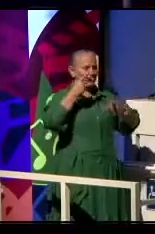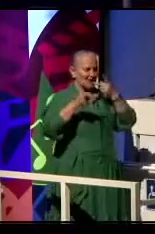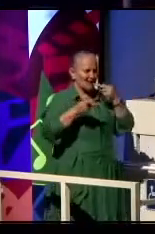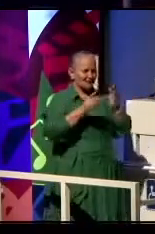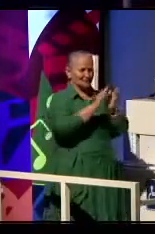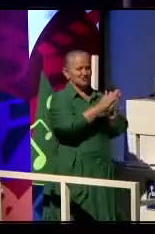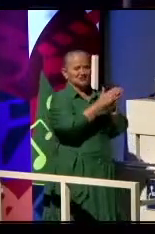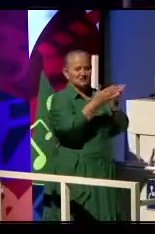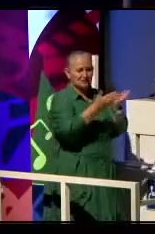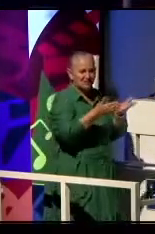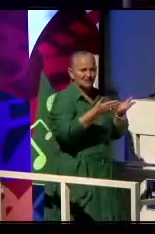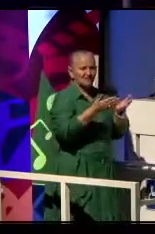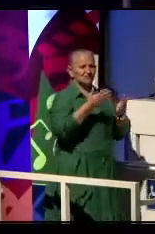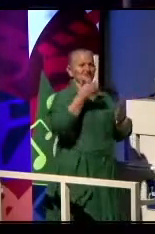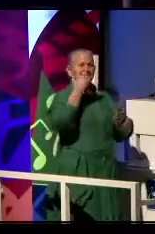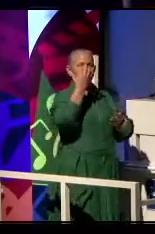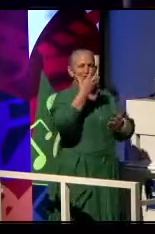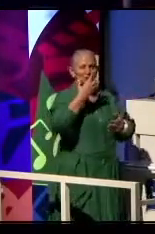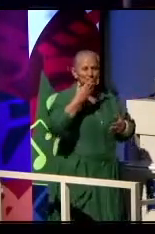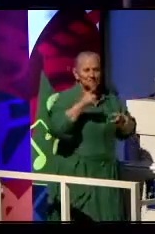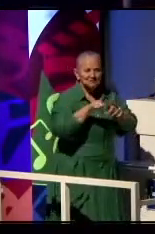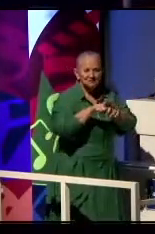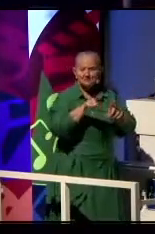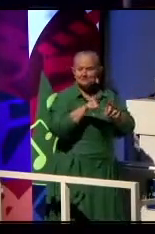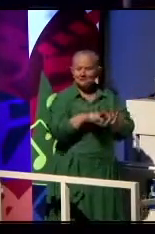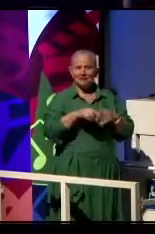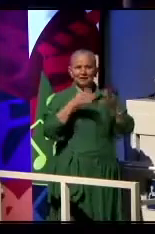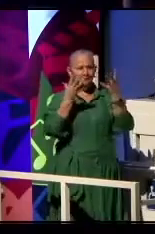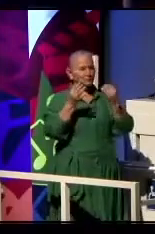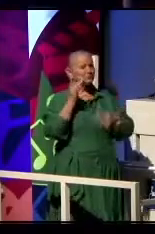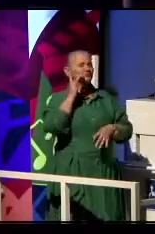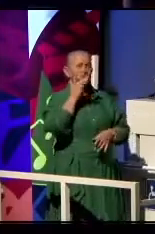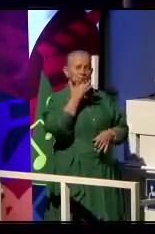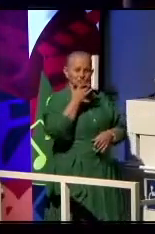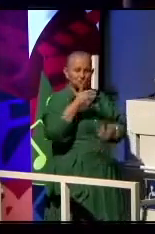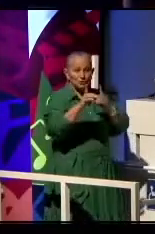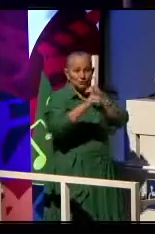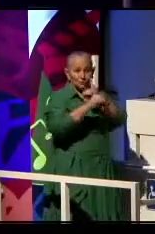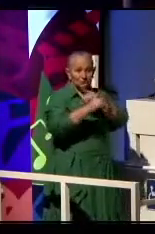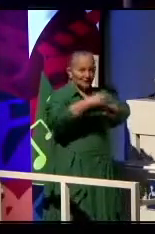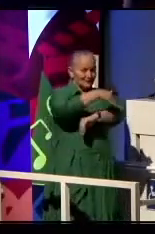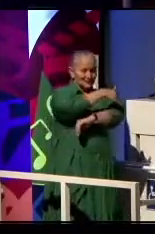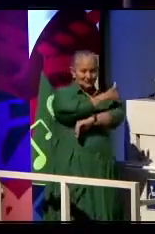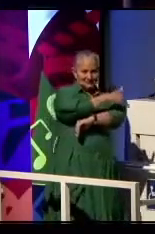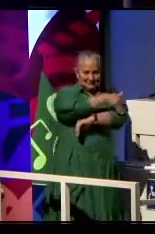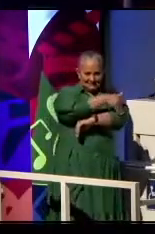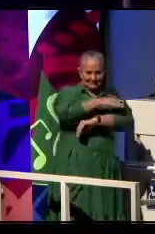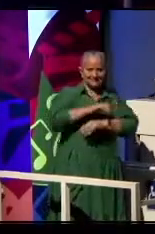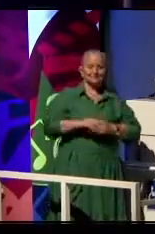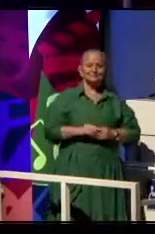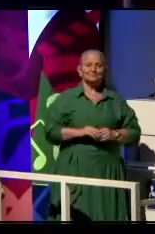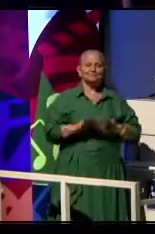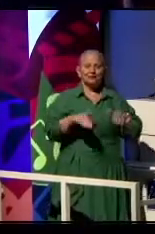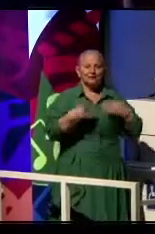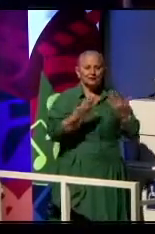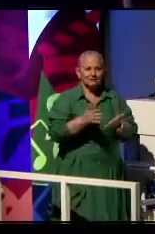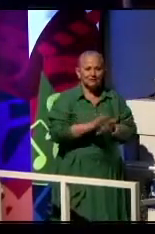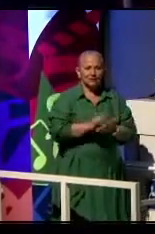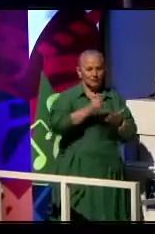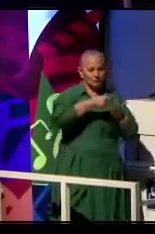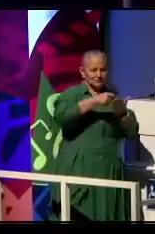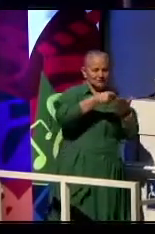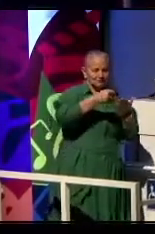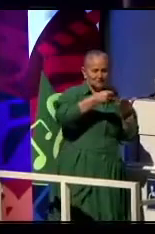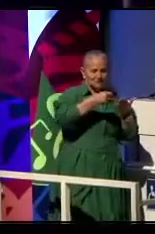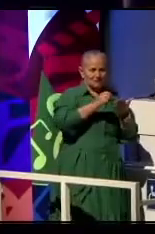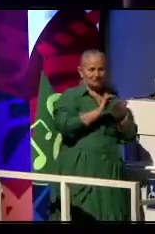sobre cinema, que é uma das grandes influências também do Clube da Esquina, a literatura e o cinema. Então, eu coloquei algumas páginas só para vocês verem,